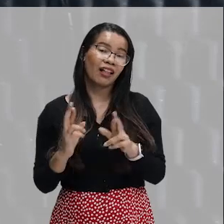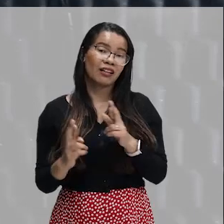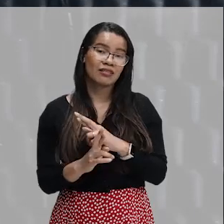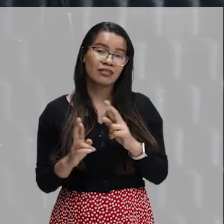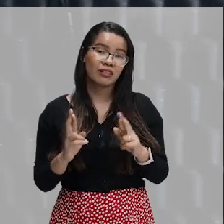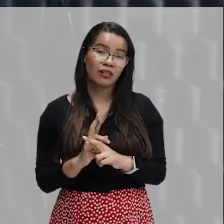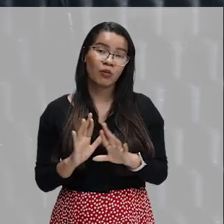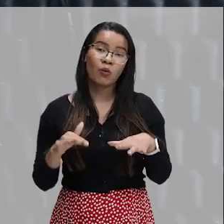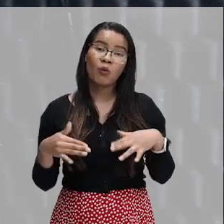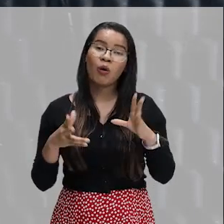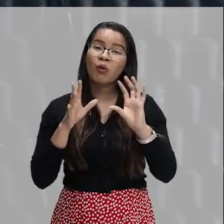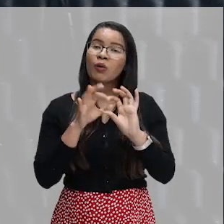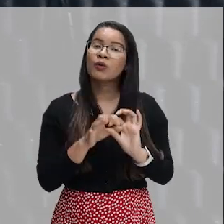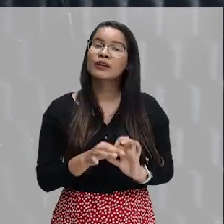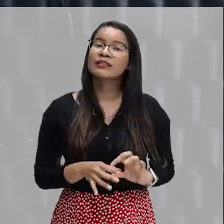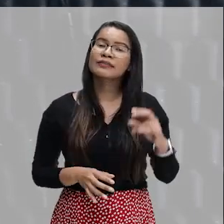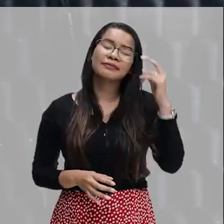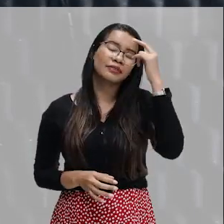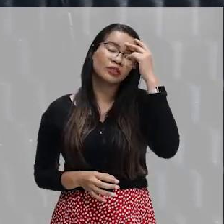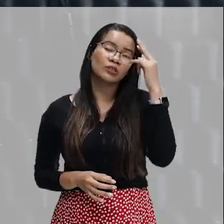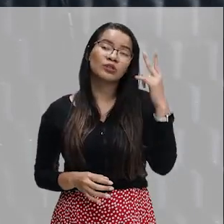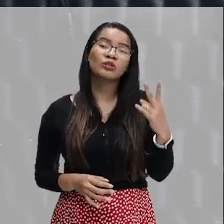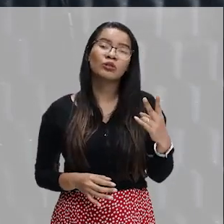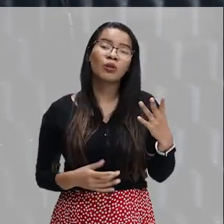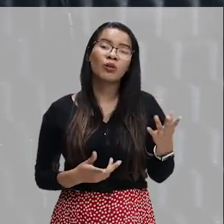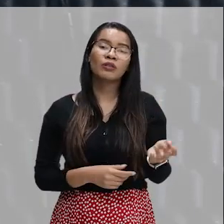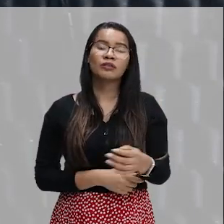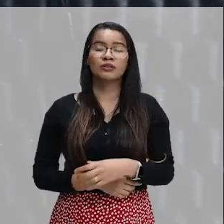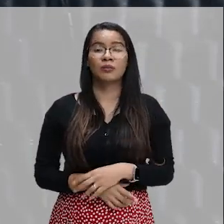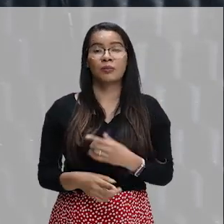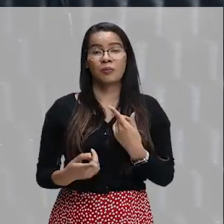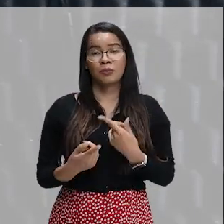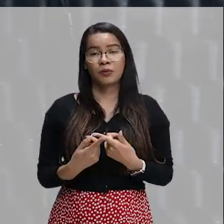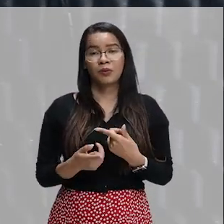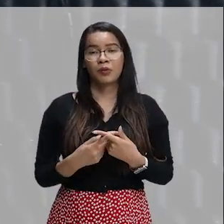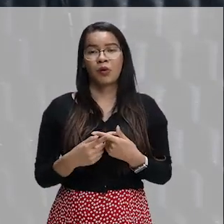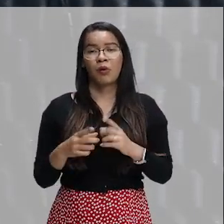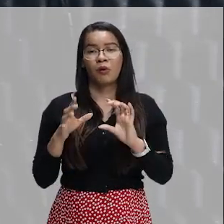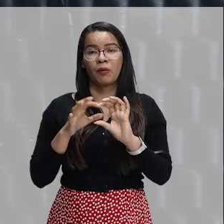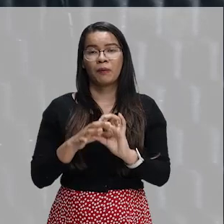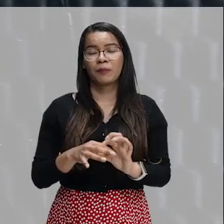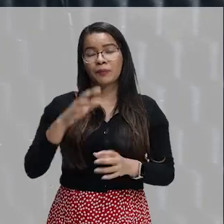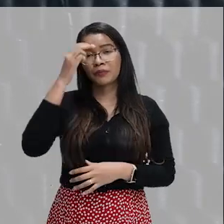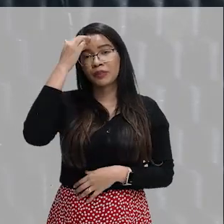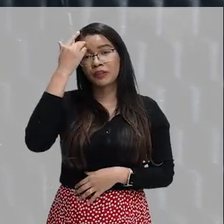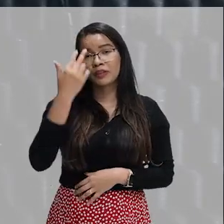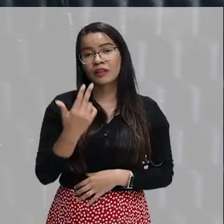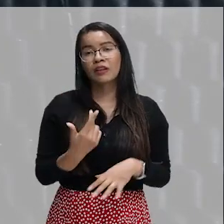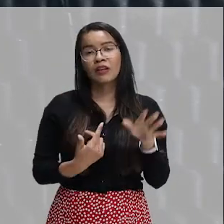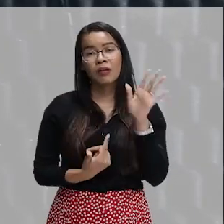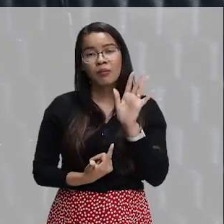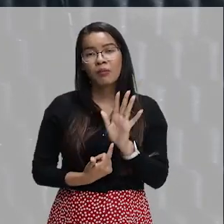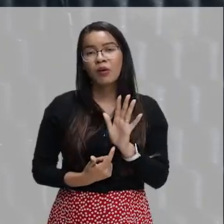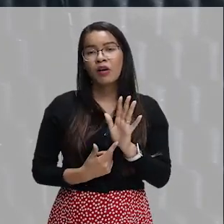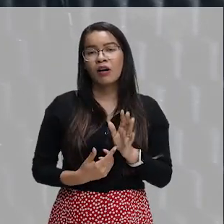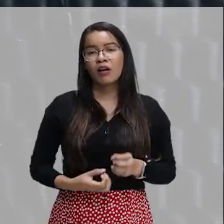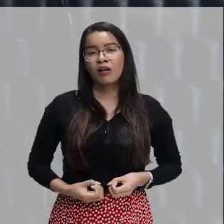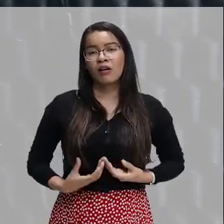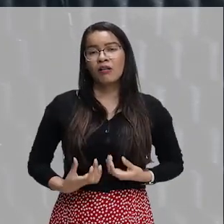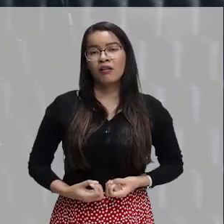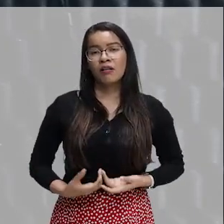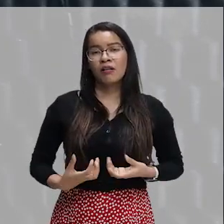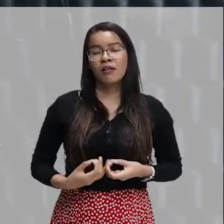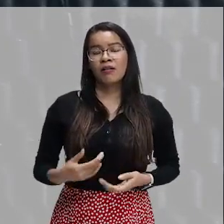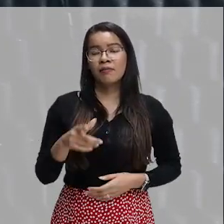Qual o contexto histórico incide, reflete diretamente nas produções